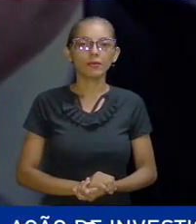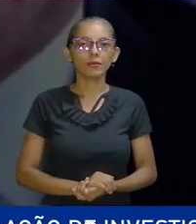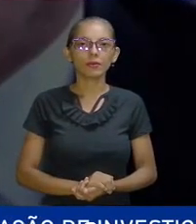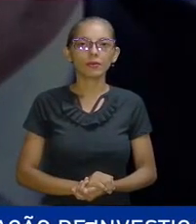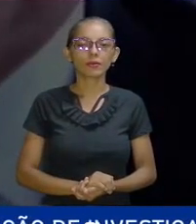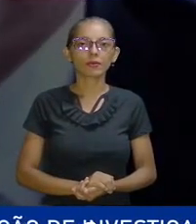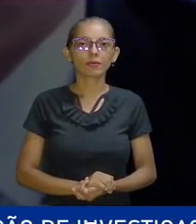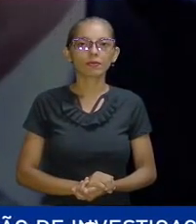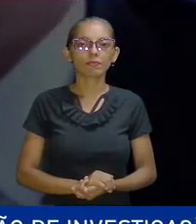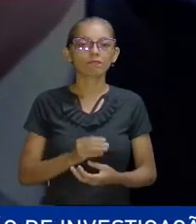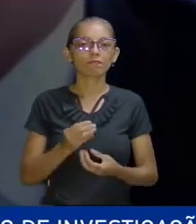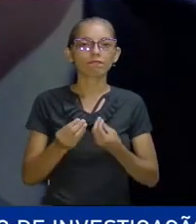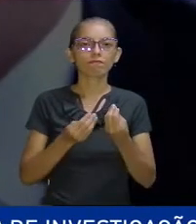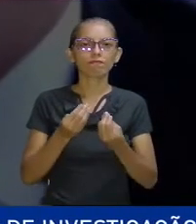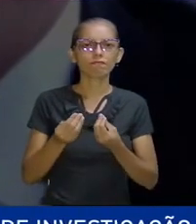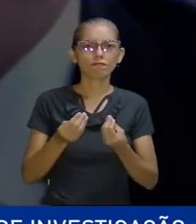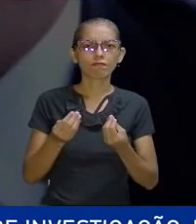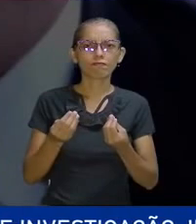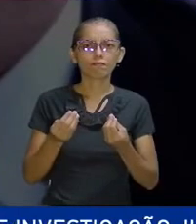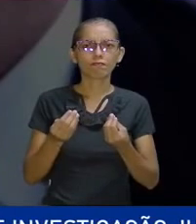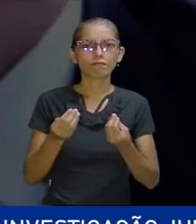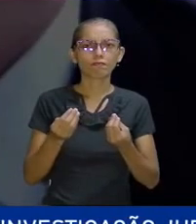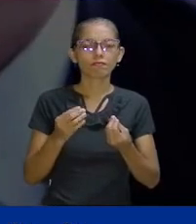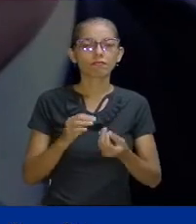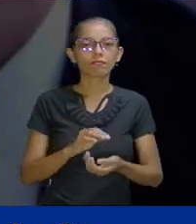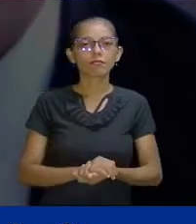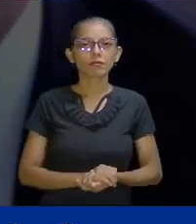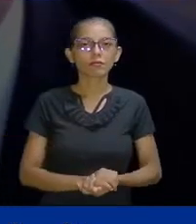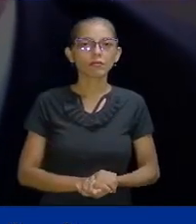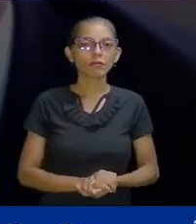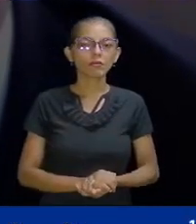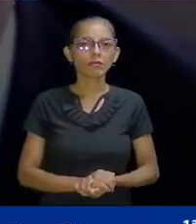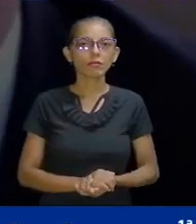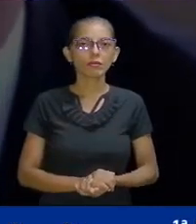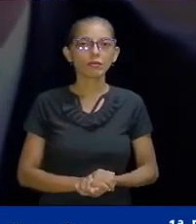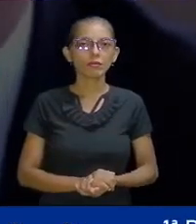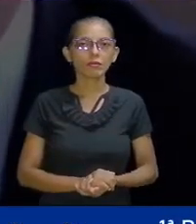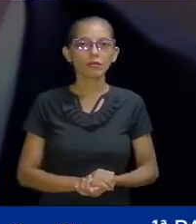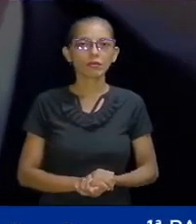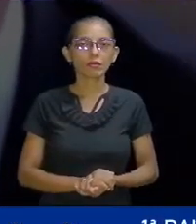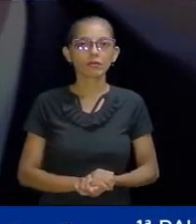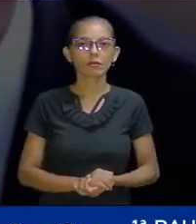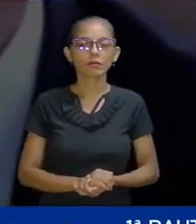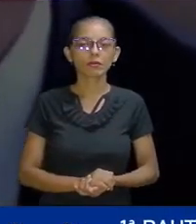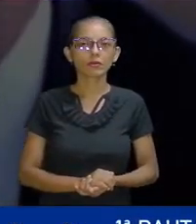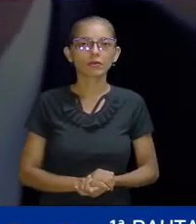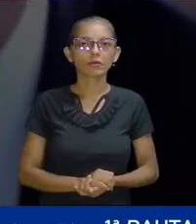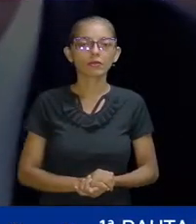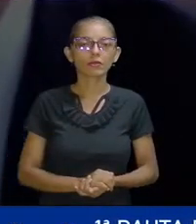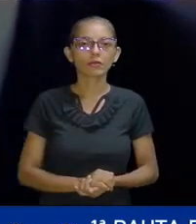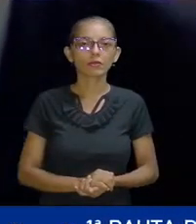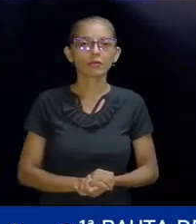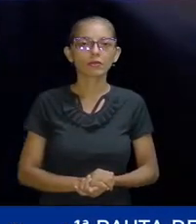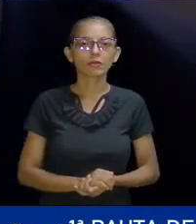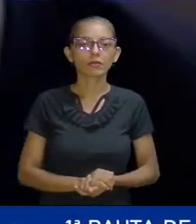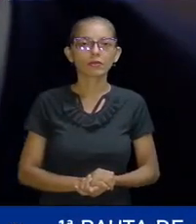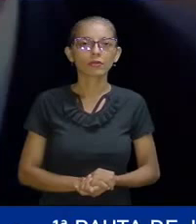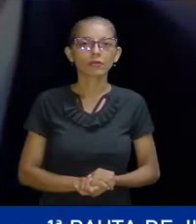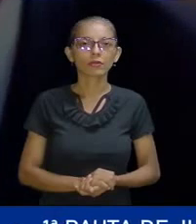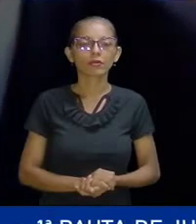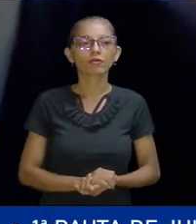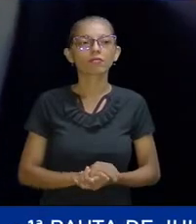têm e possuíram um destino para o